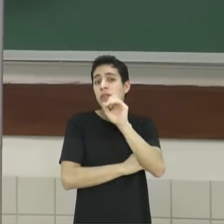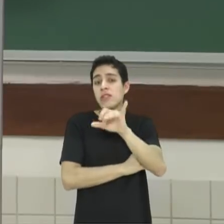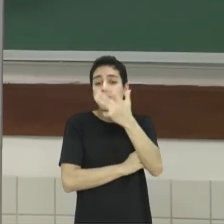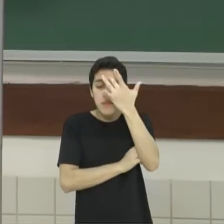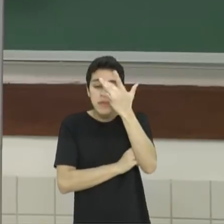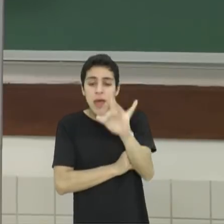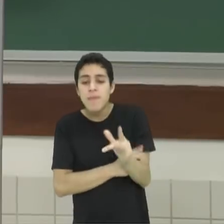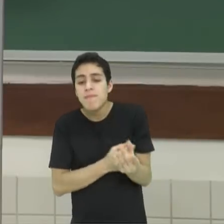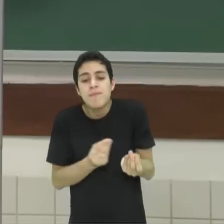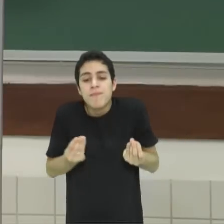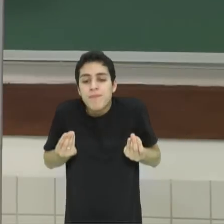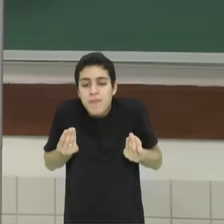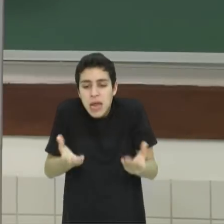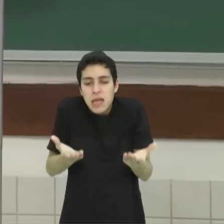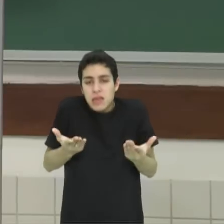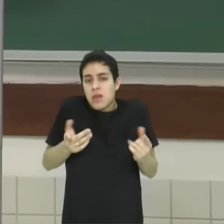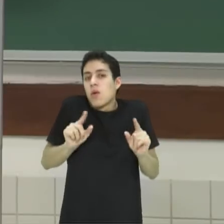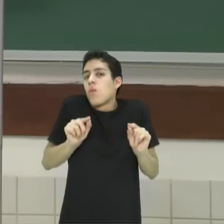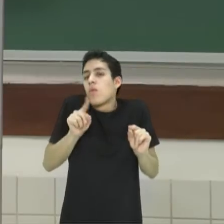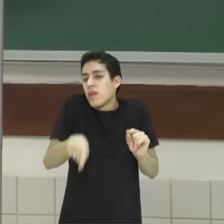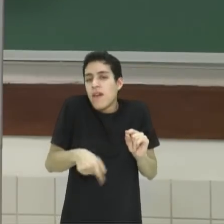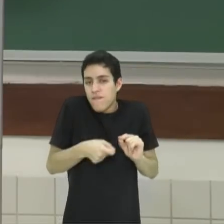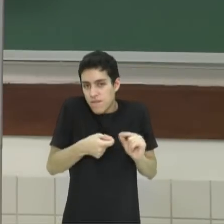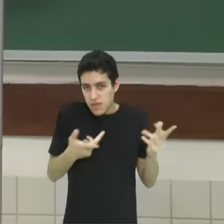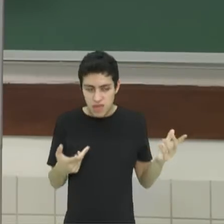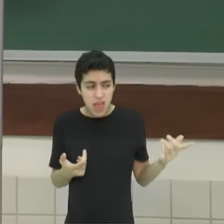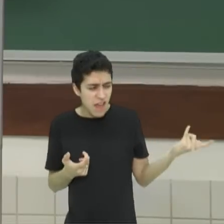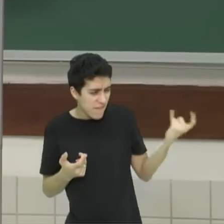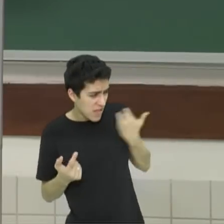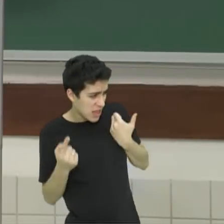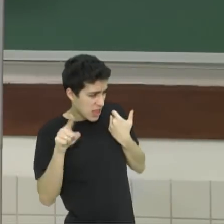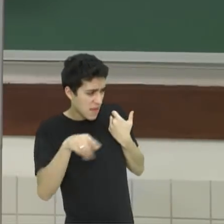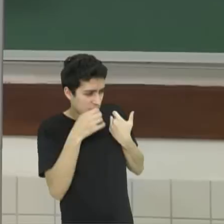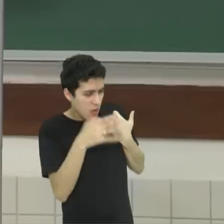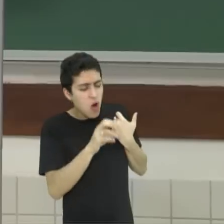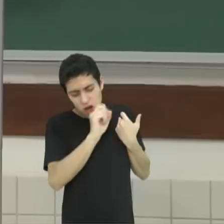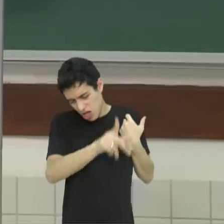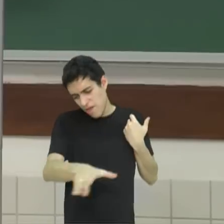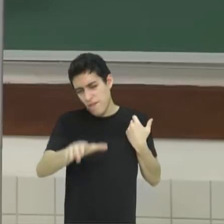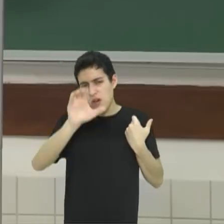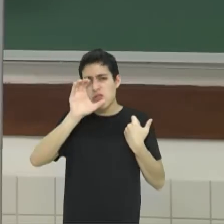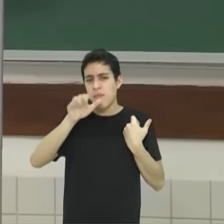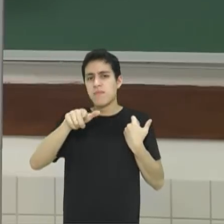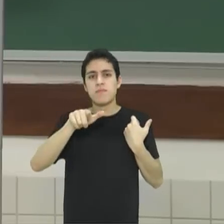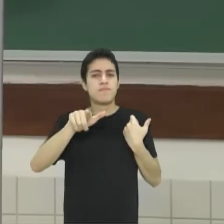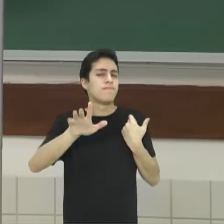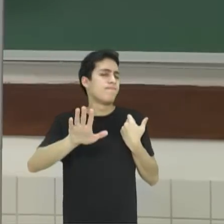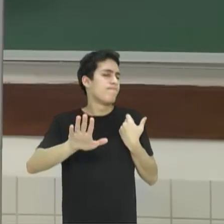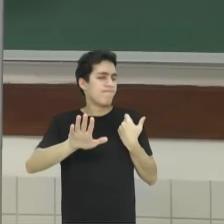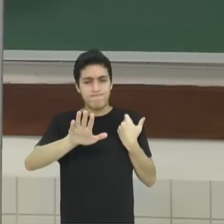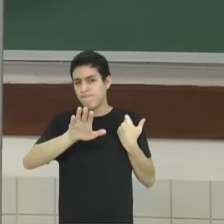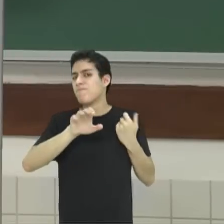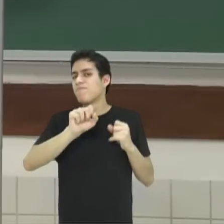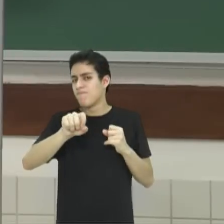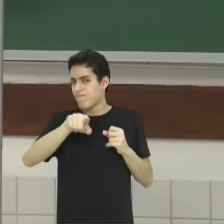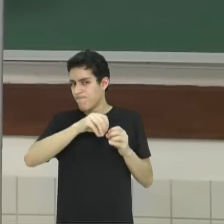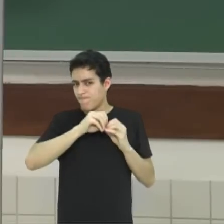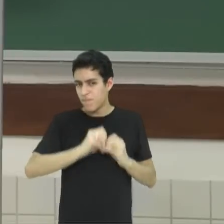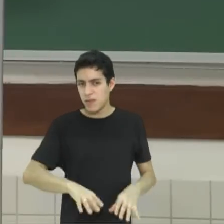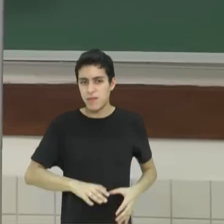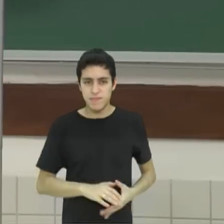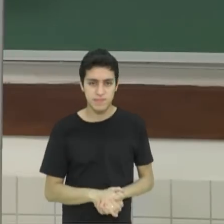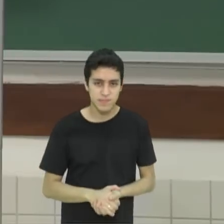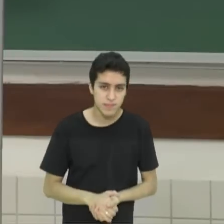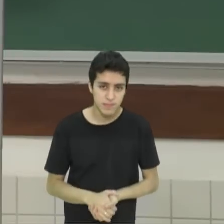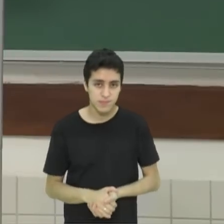veio, que você não saiba o que é. Disseram que é bom e eu vou tomar. Não faça isso. Você pode se prejudicar.